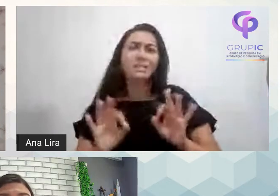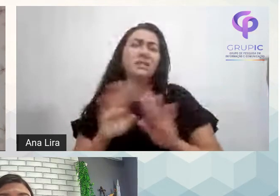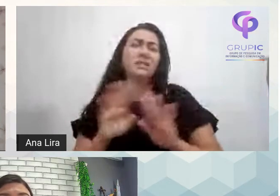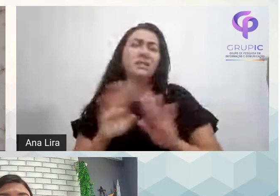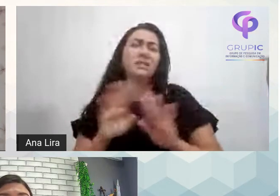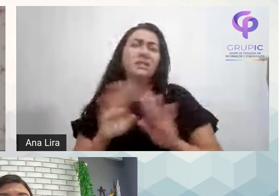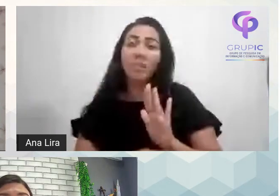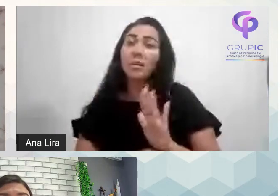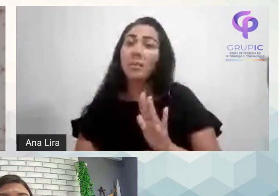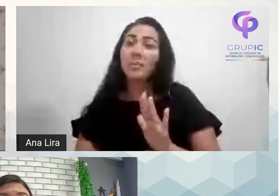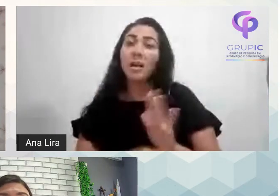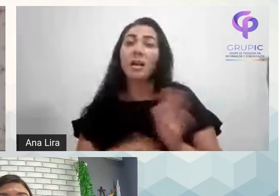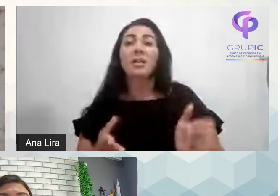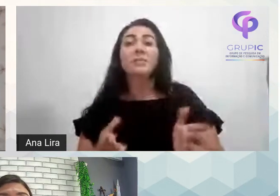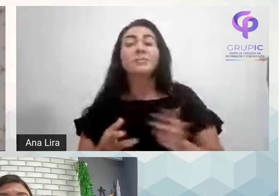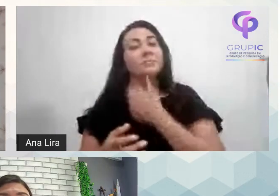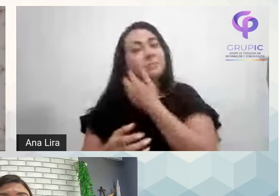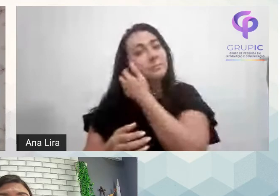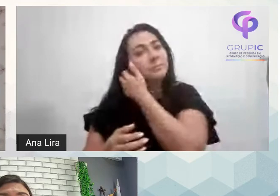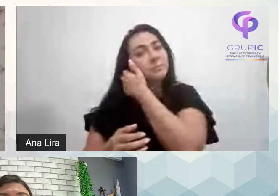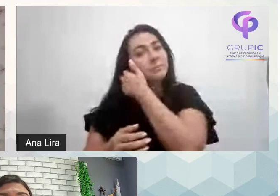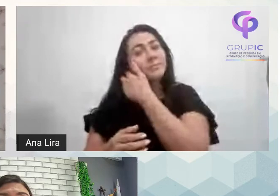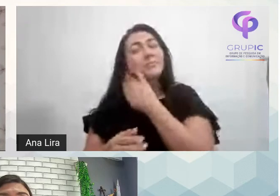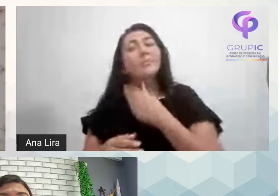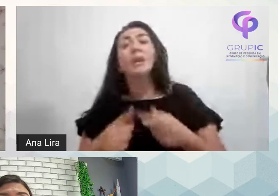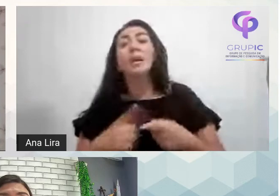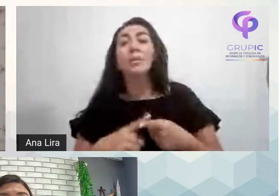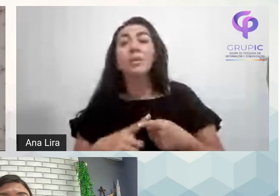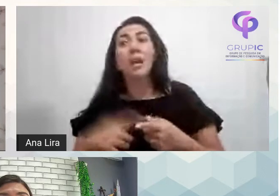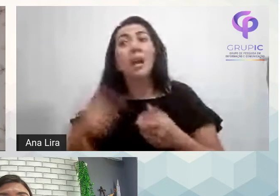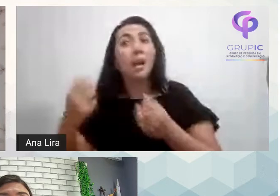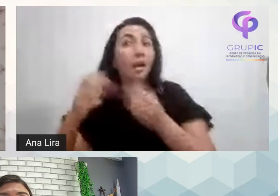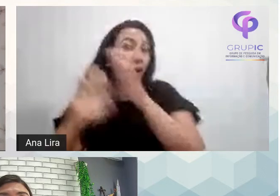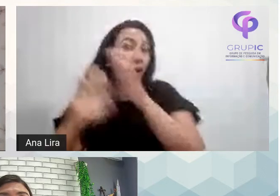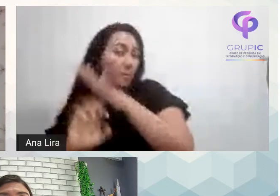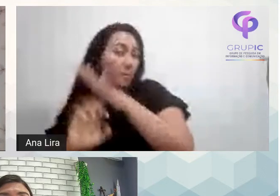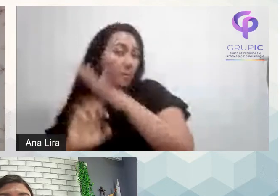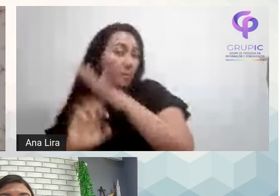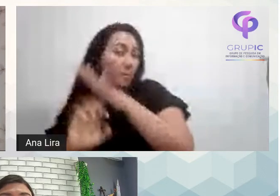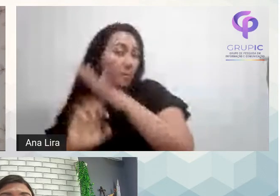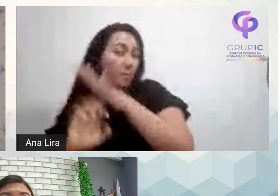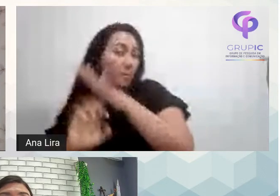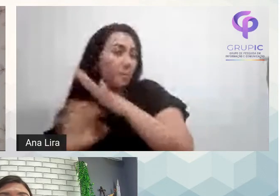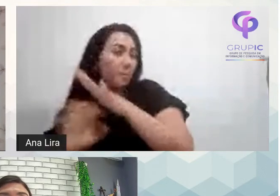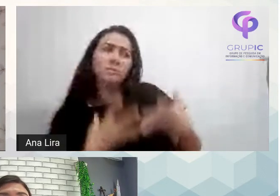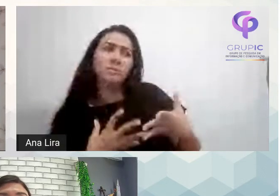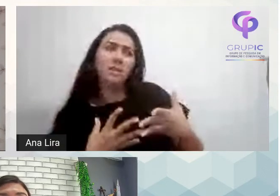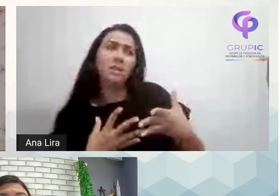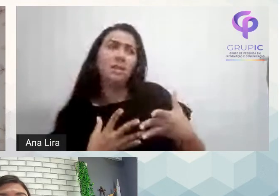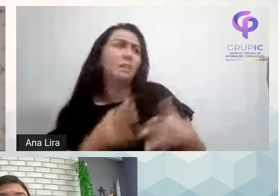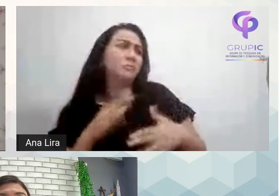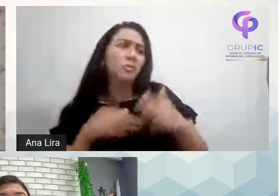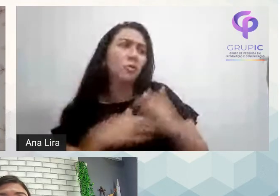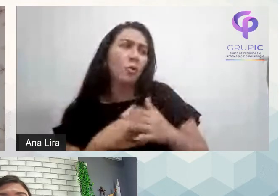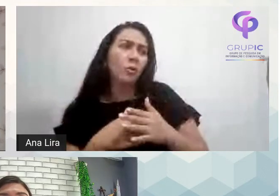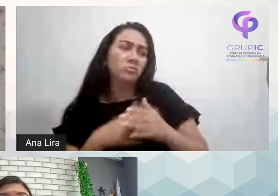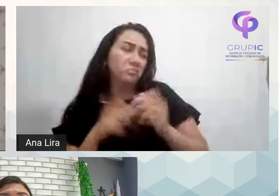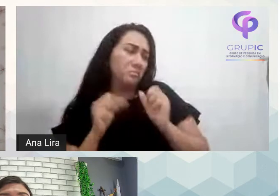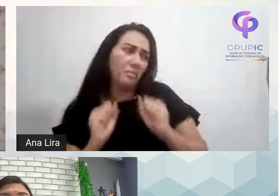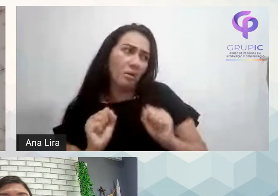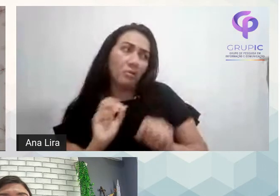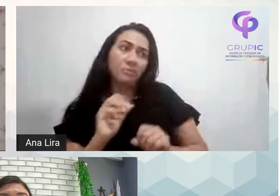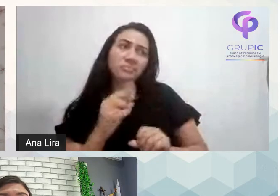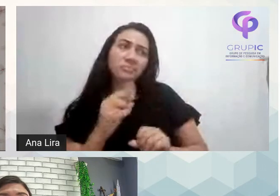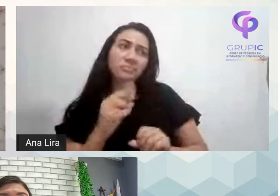eles dividem por eixos, né? Então, nesse eixo cultural, vamos dizer assim, eu trabalho a